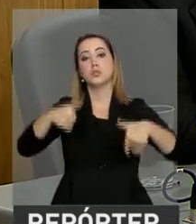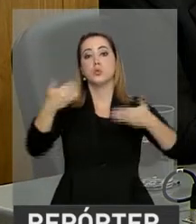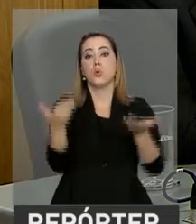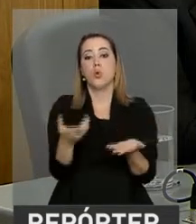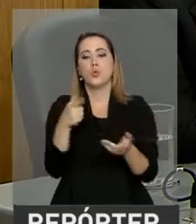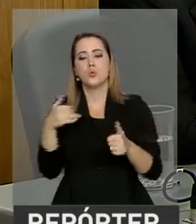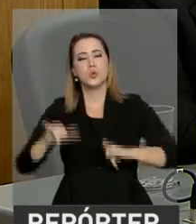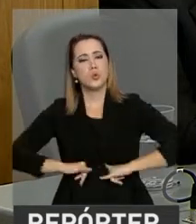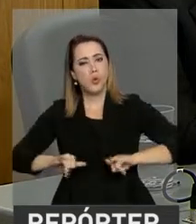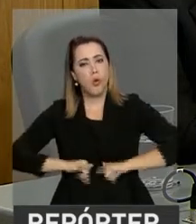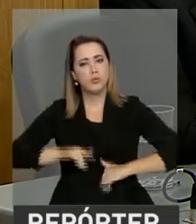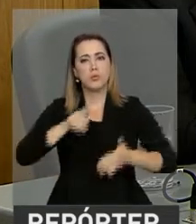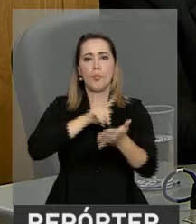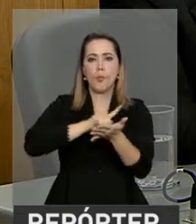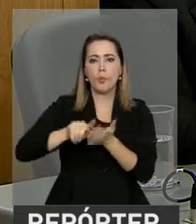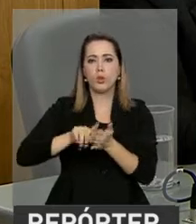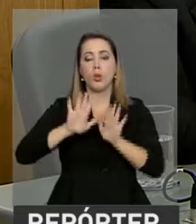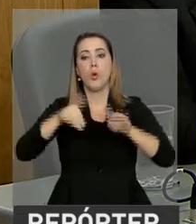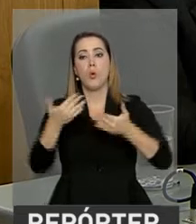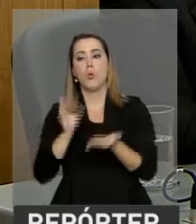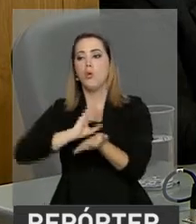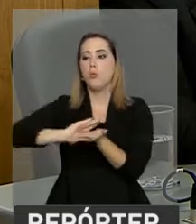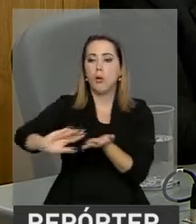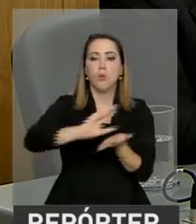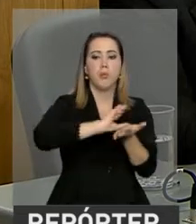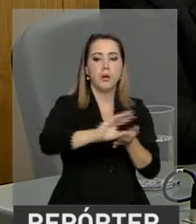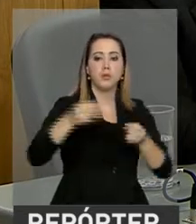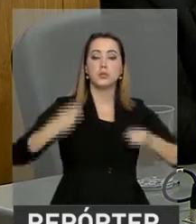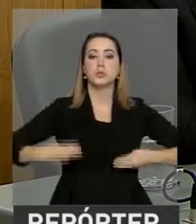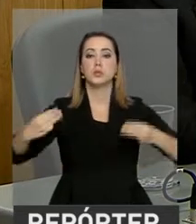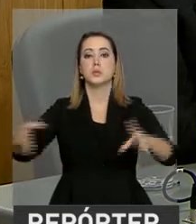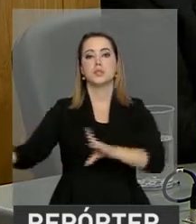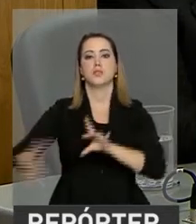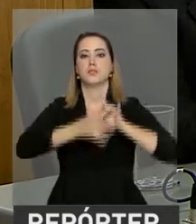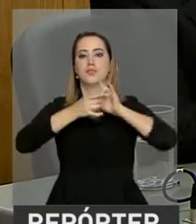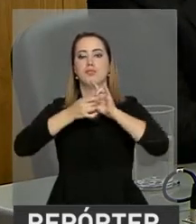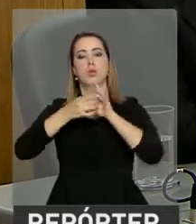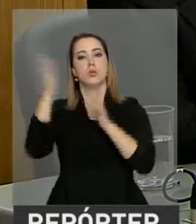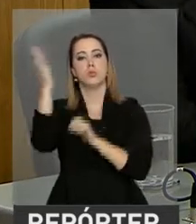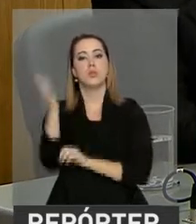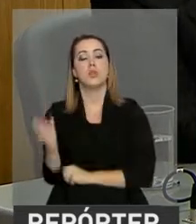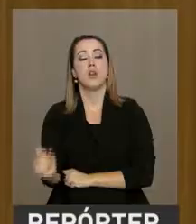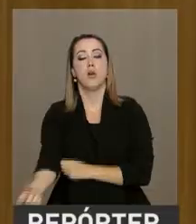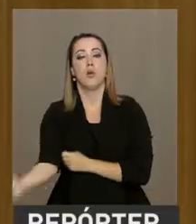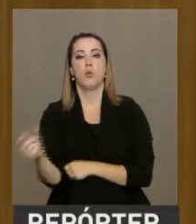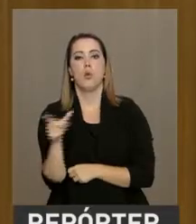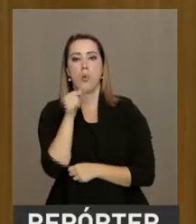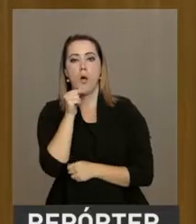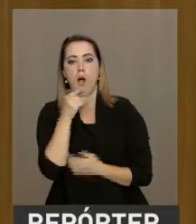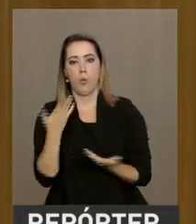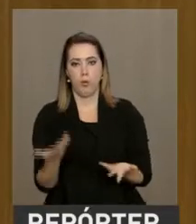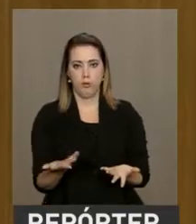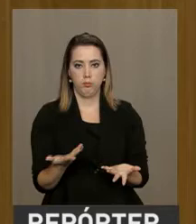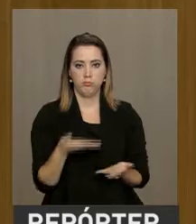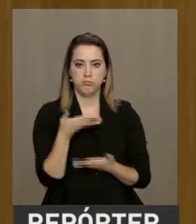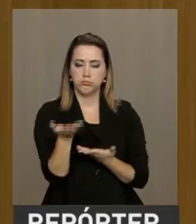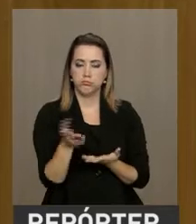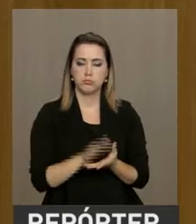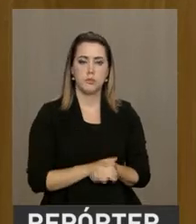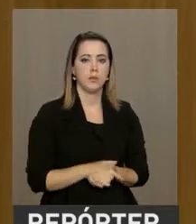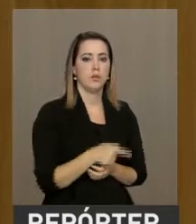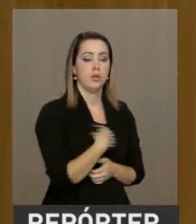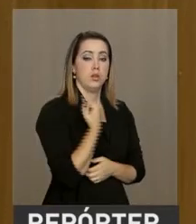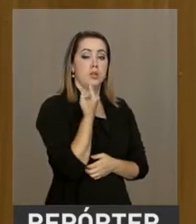foram os investimentos do ministério da integração nacional em obras hídricas na região nordeste nós temos uma carteira de